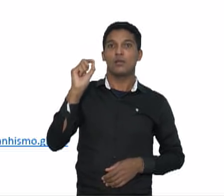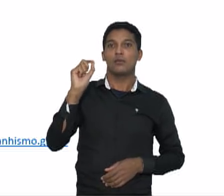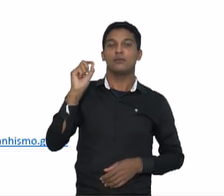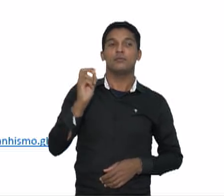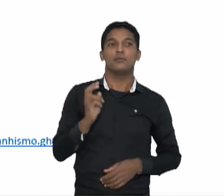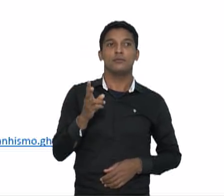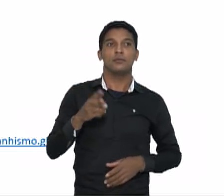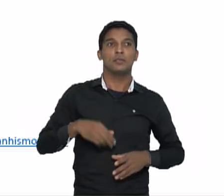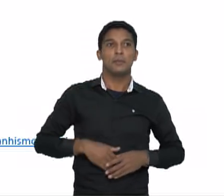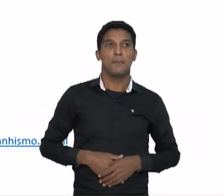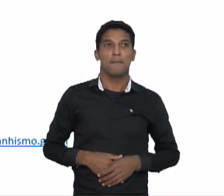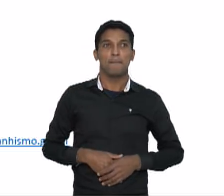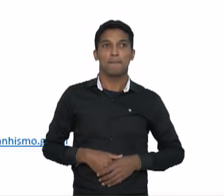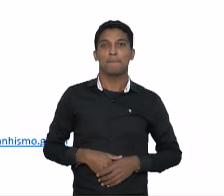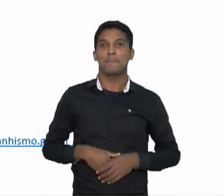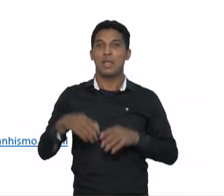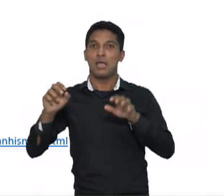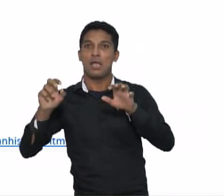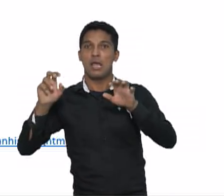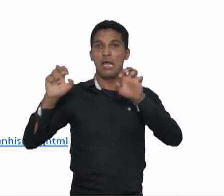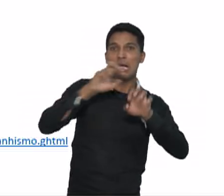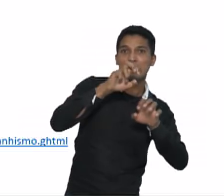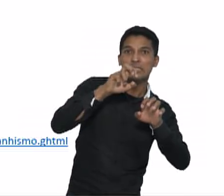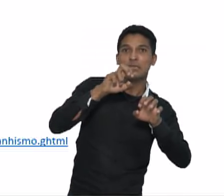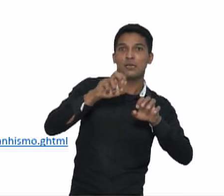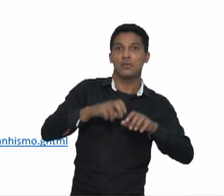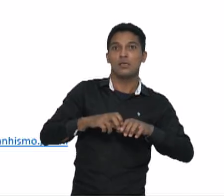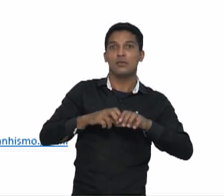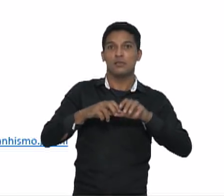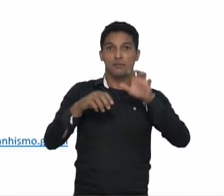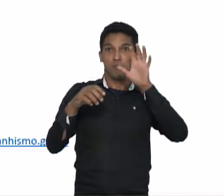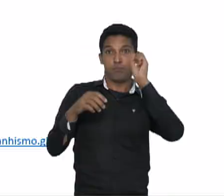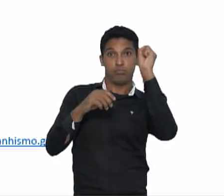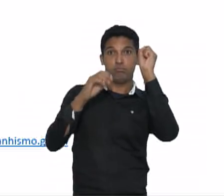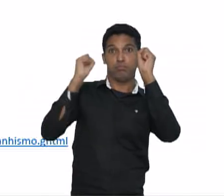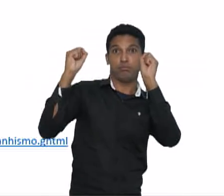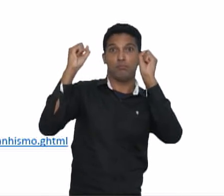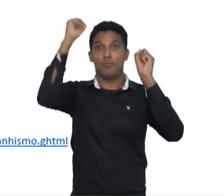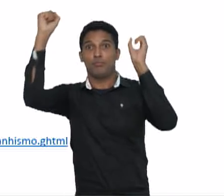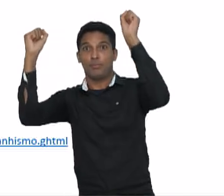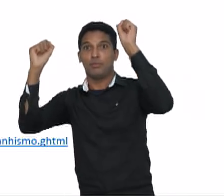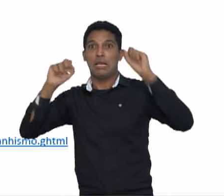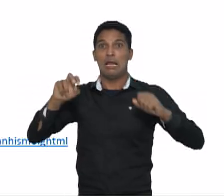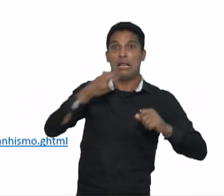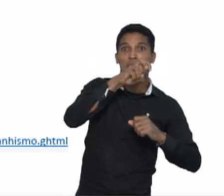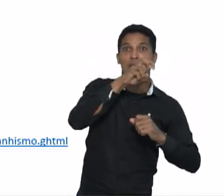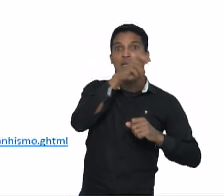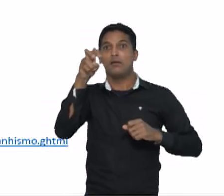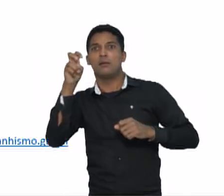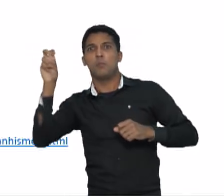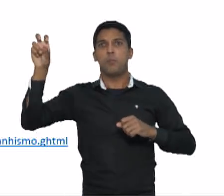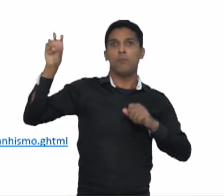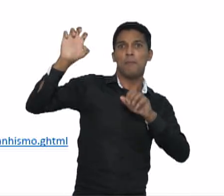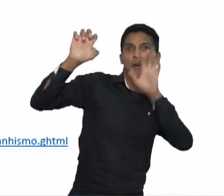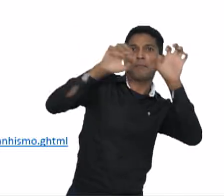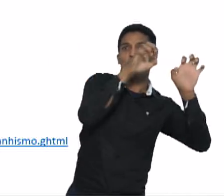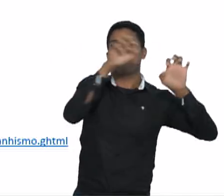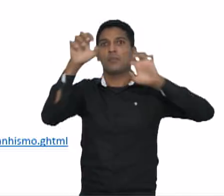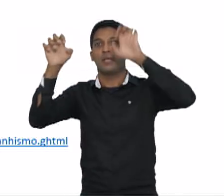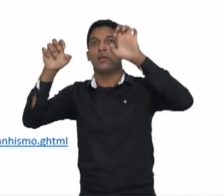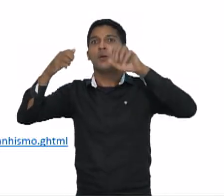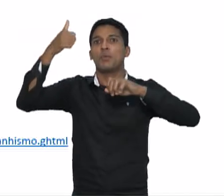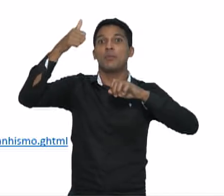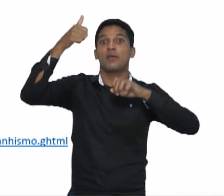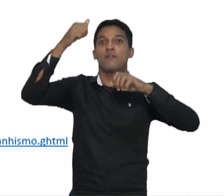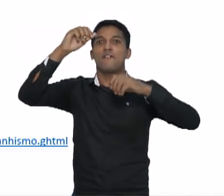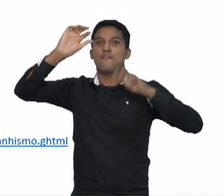sempre igual com agarras colocadas nos mesmos lugares. Vence o atleta que chegar primeiro ao final da